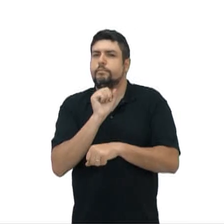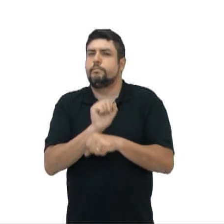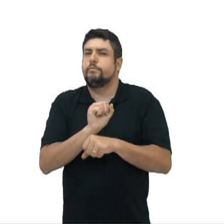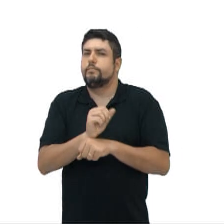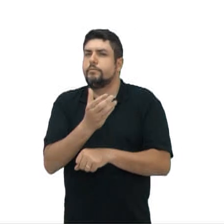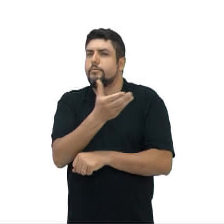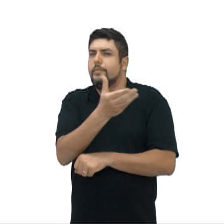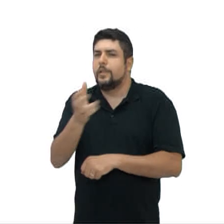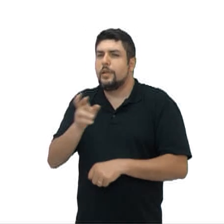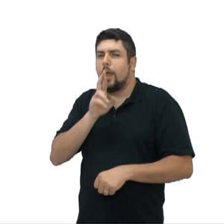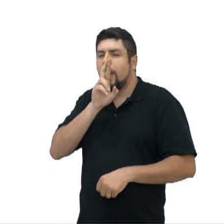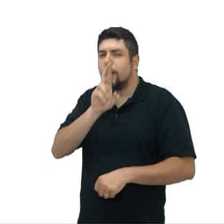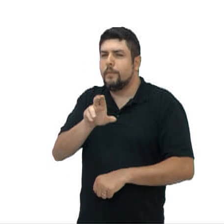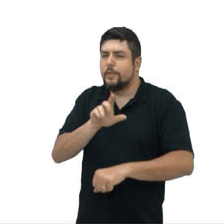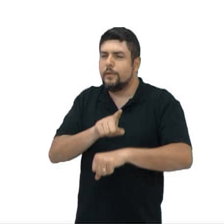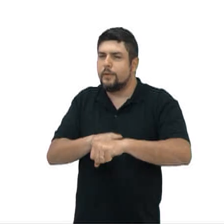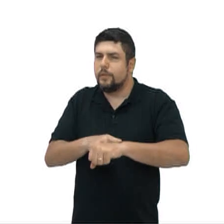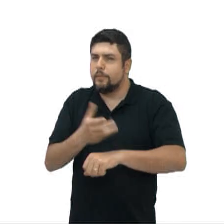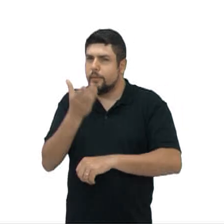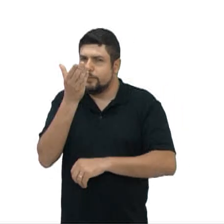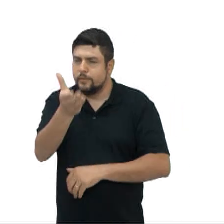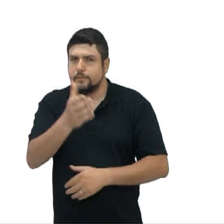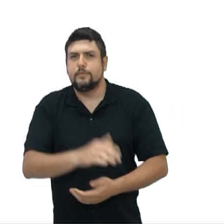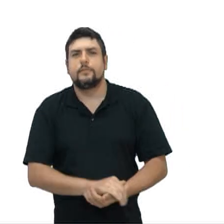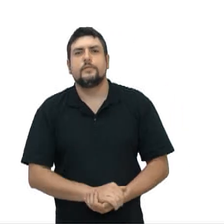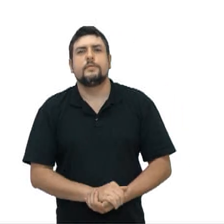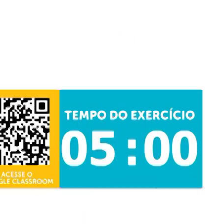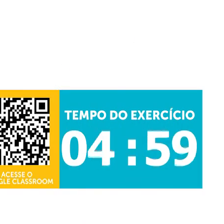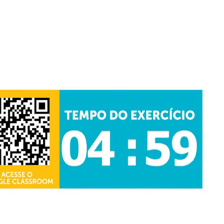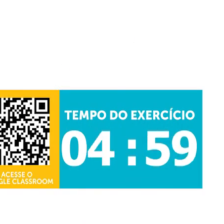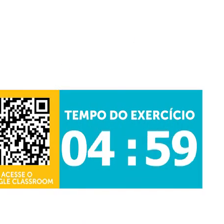fazer aqui, eu tô aqui te esperando, galera. Manda ver!